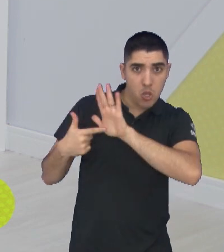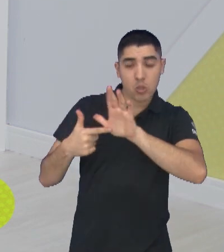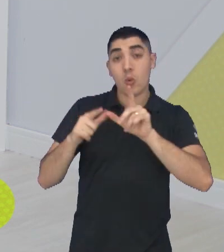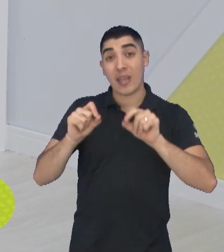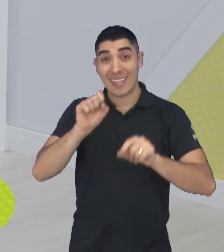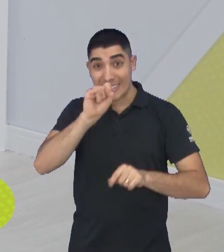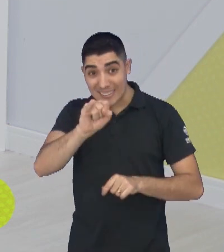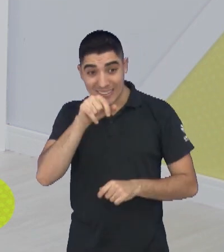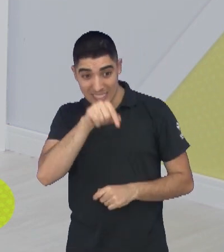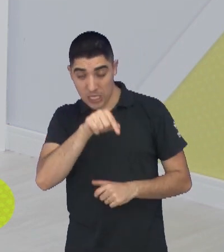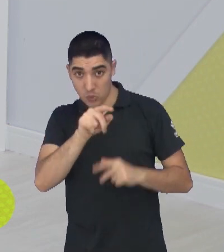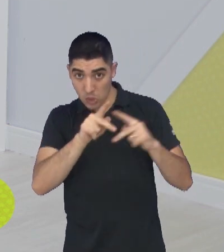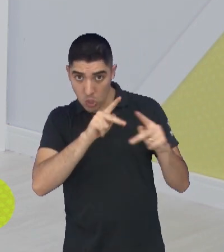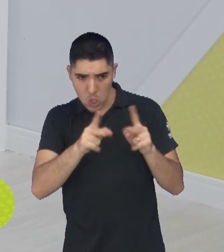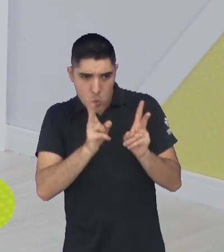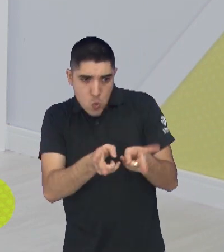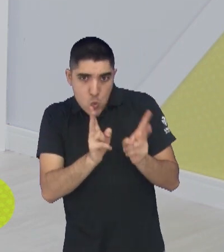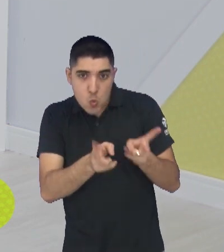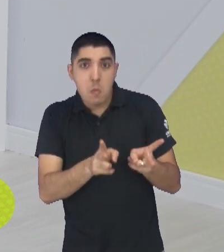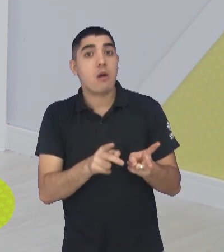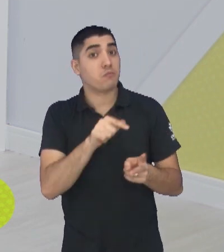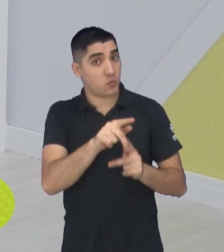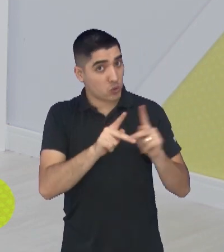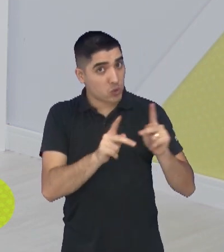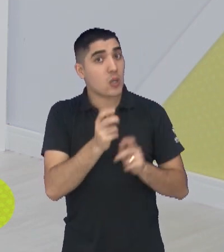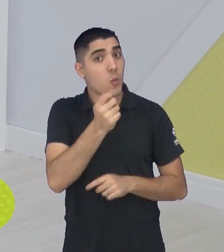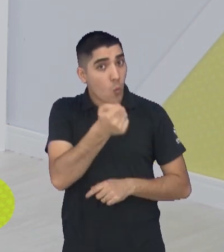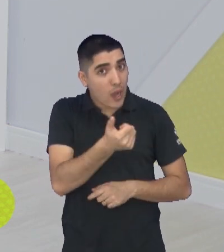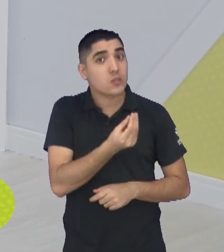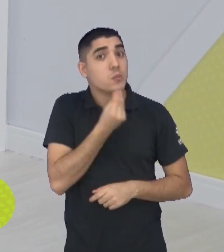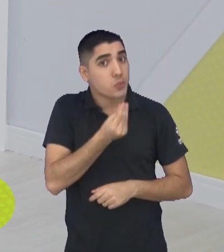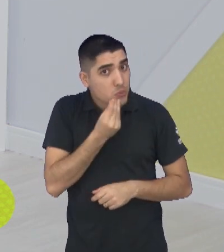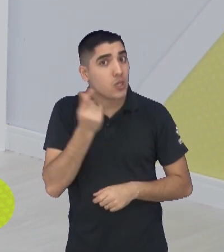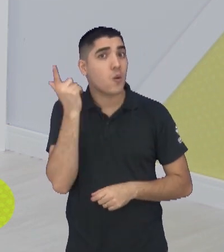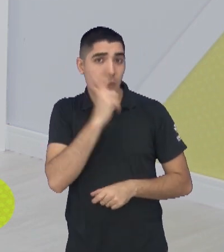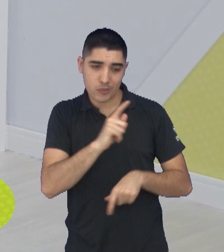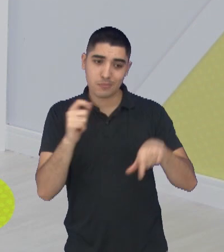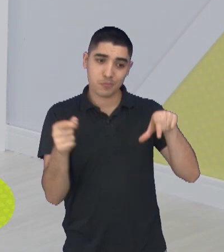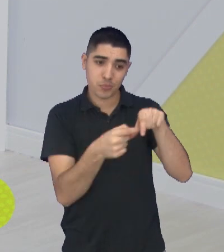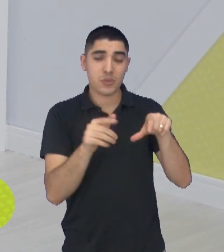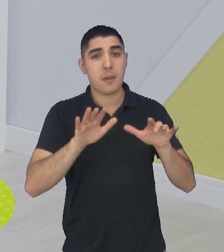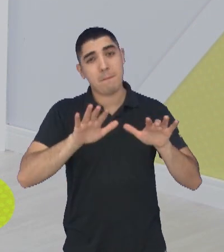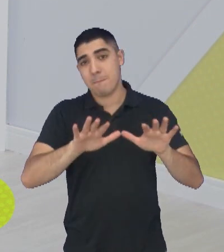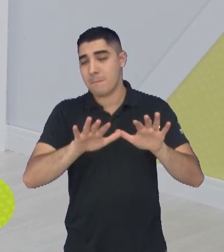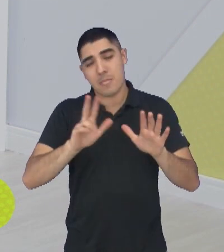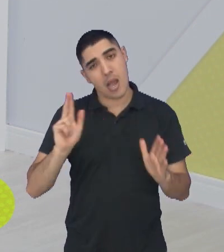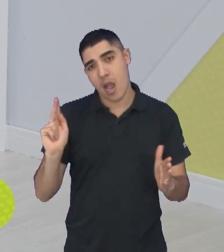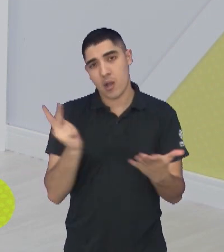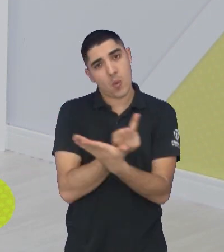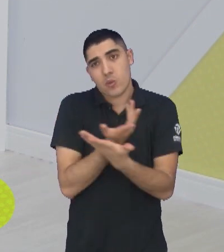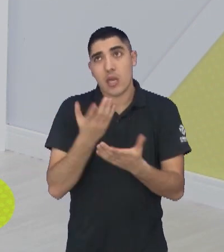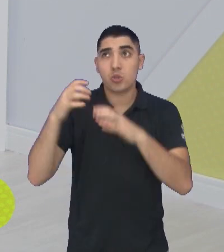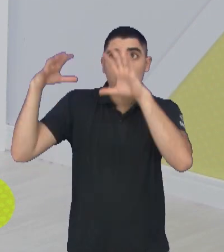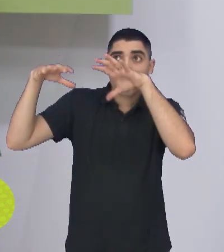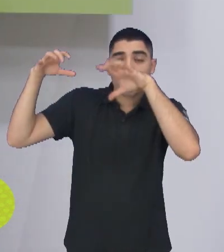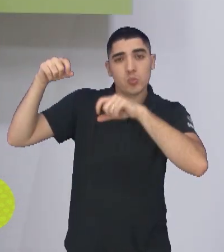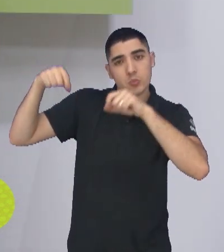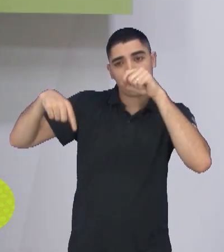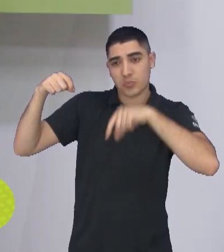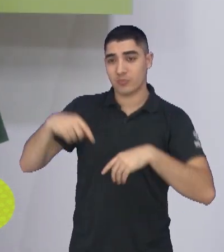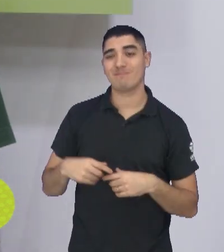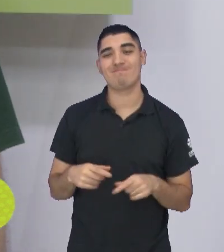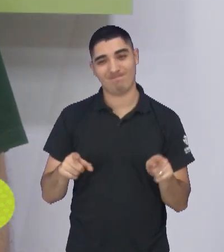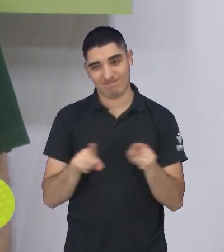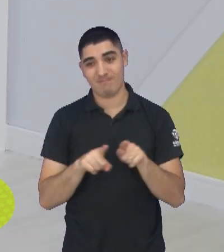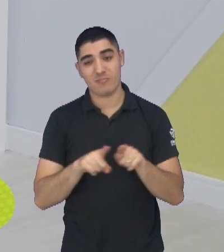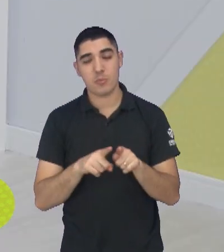continuidade do jogo naquele momento, São José teria mais chances, mas são coisas do acaso. Dá uma quebrada no ritmo, né? Dá uma quebrada,